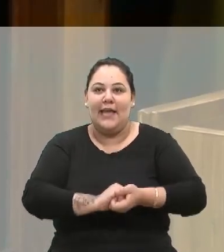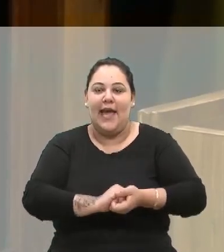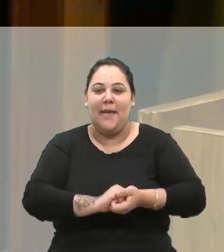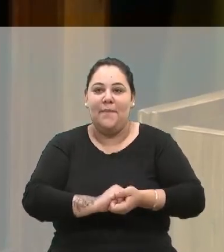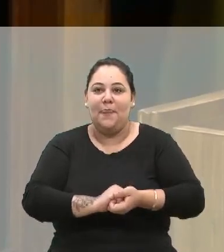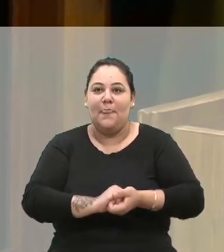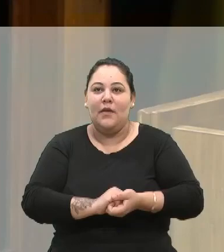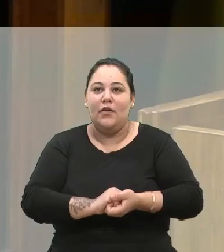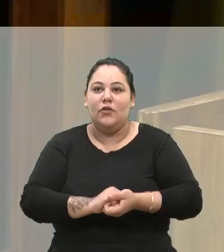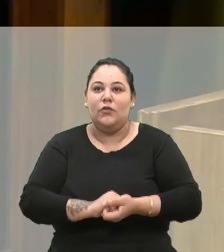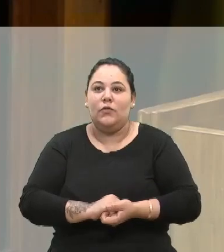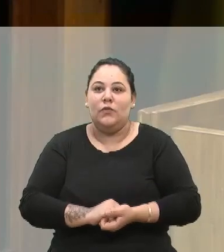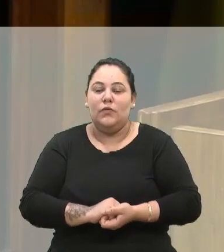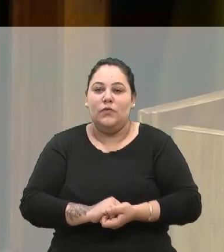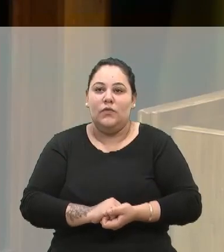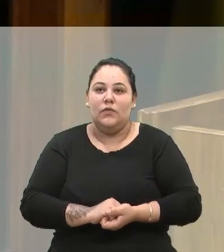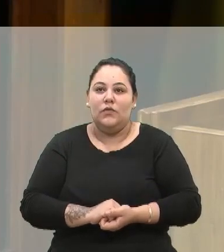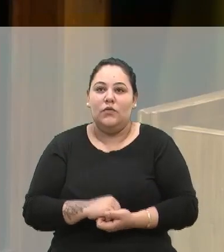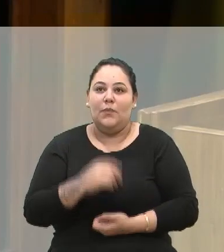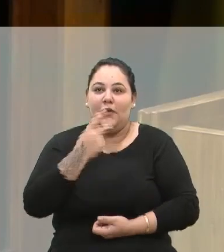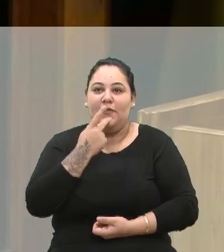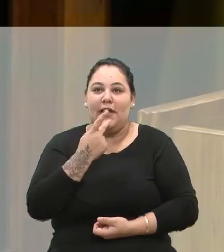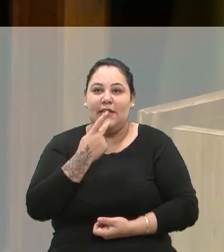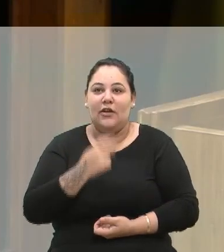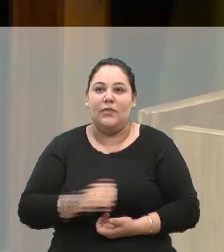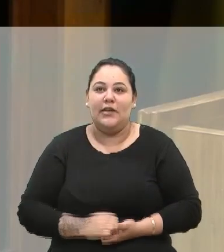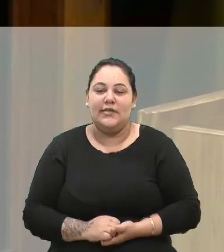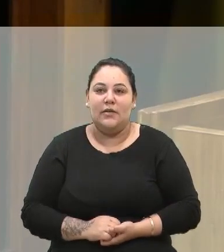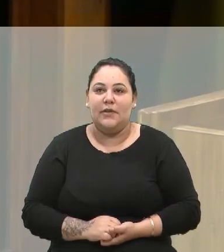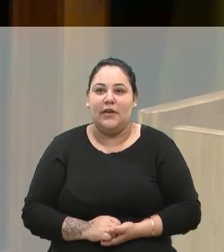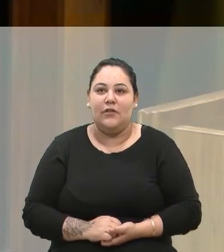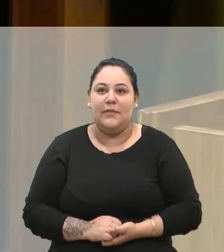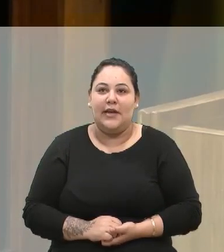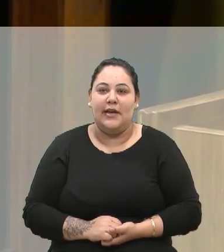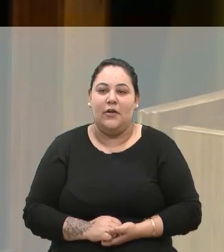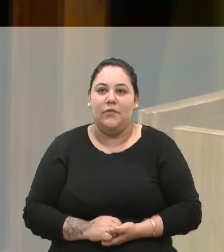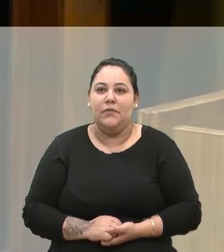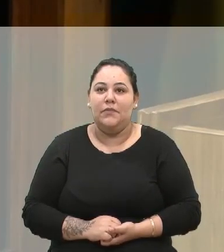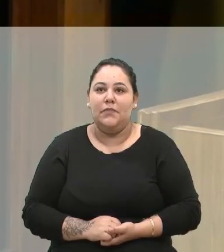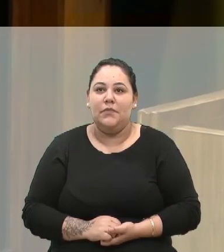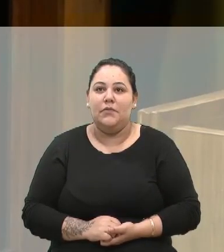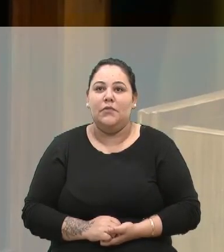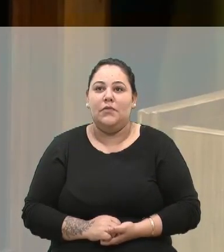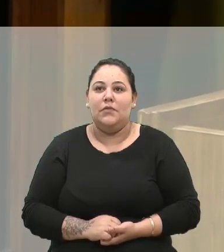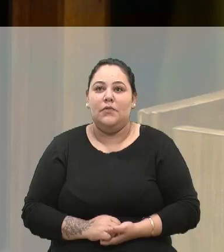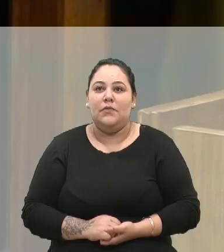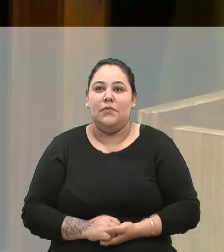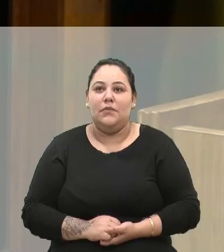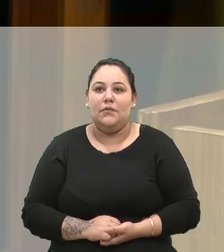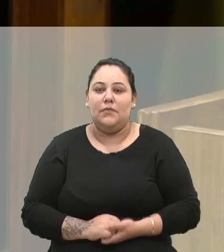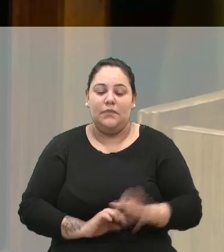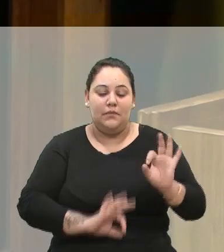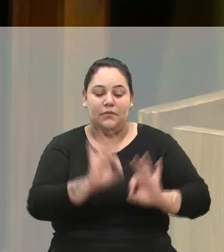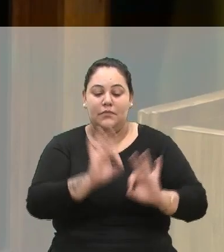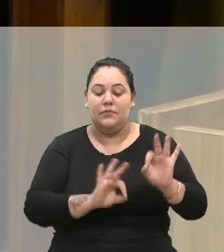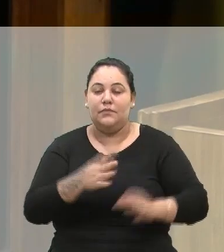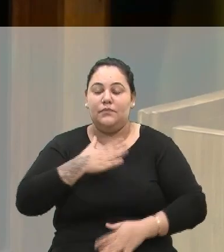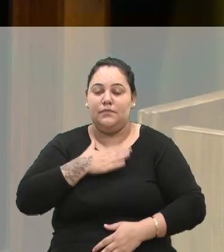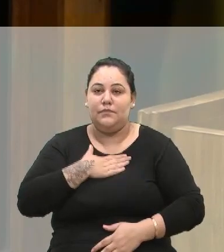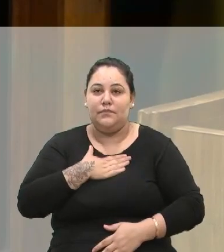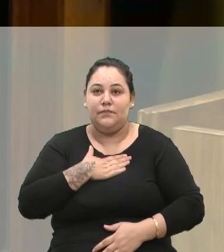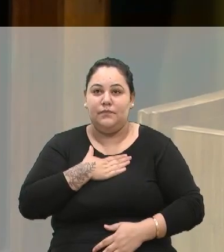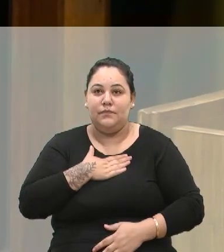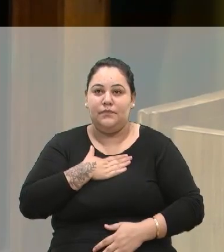Trago hoje para falar para vocês sobre um projeto feito por mim, né, e pela minha assessoria, que